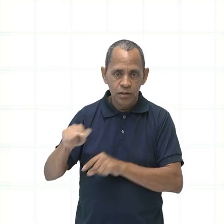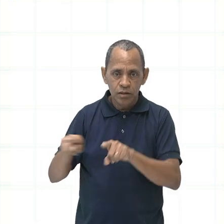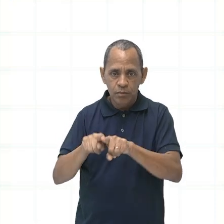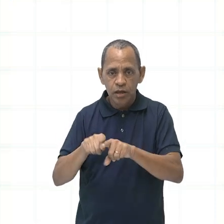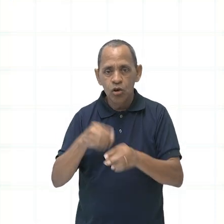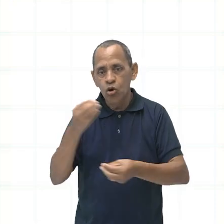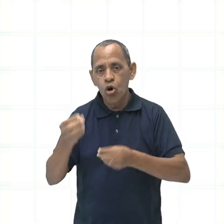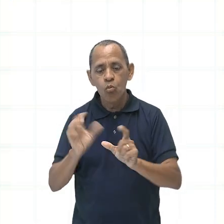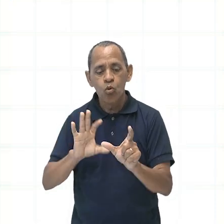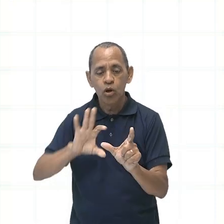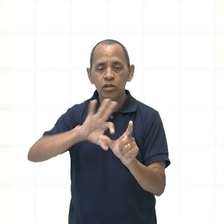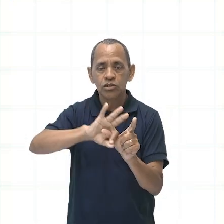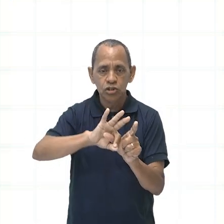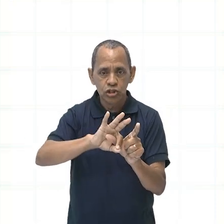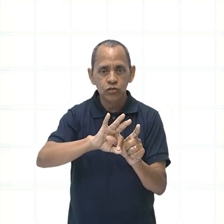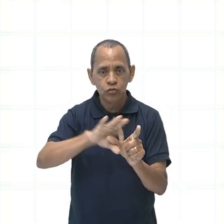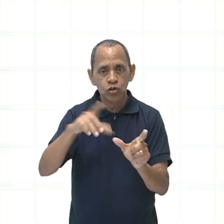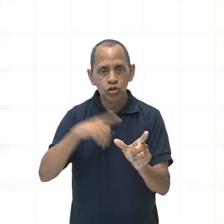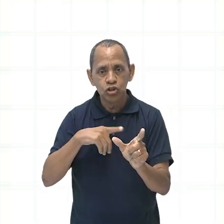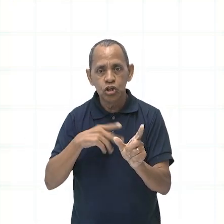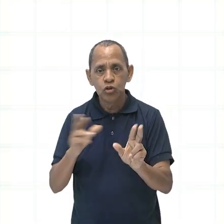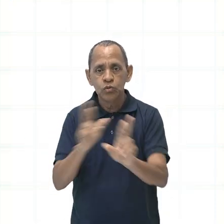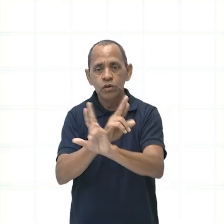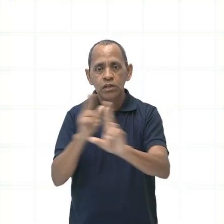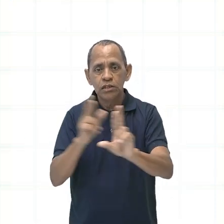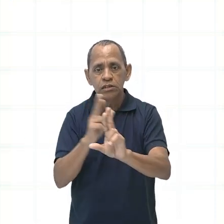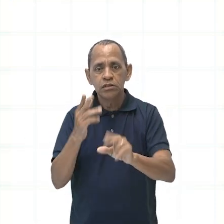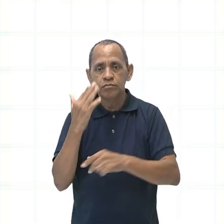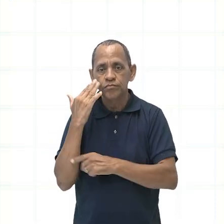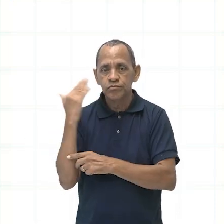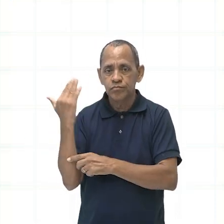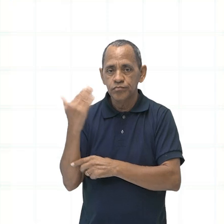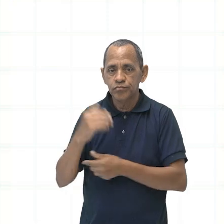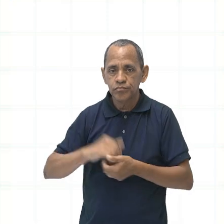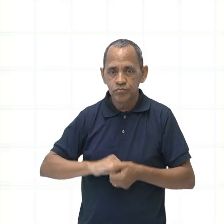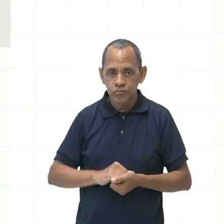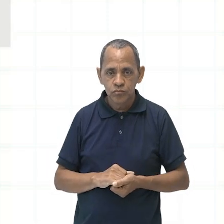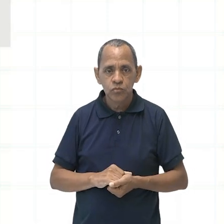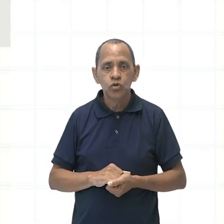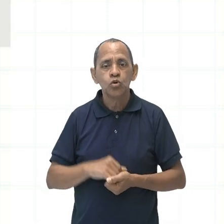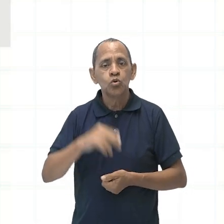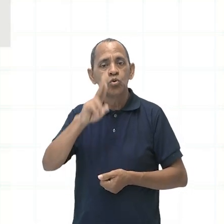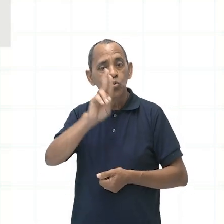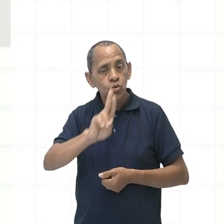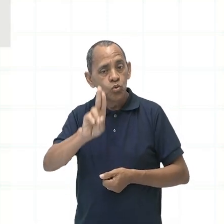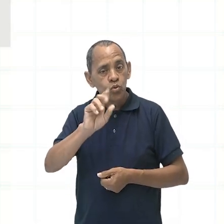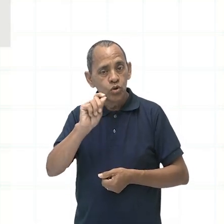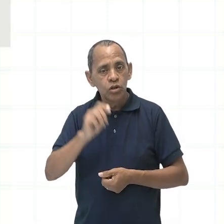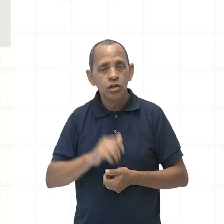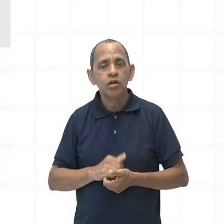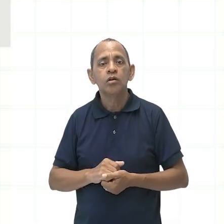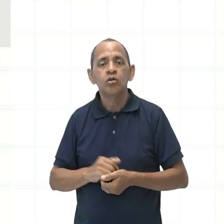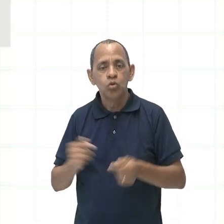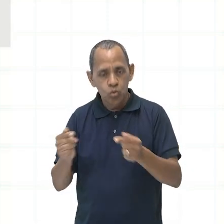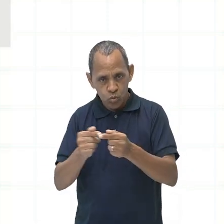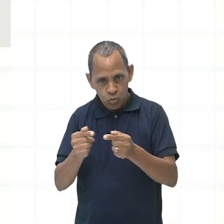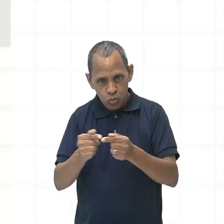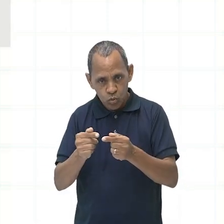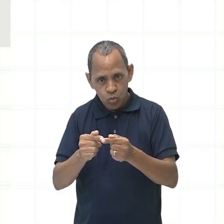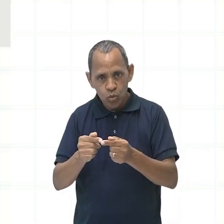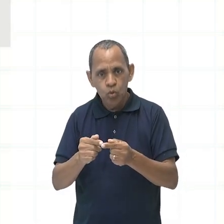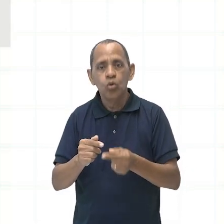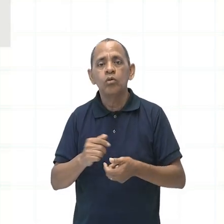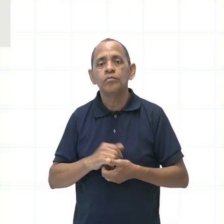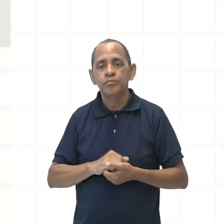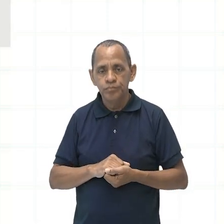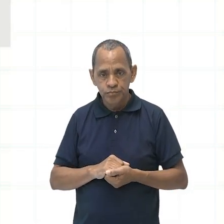conectivos que eu utilizo para estabelecer essa relação de conformidade? Olhem só. Uso